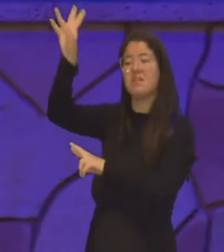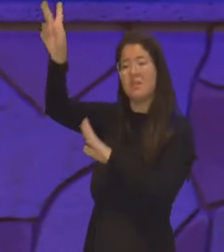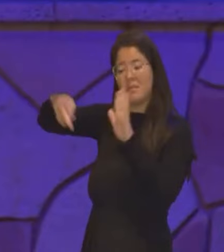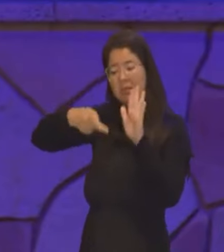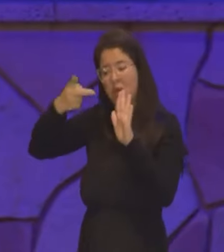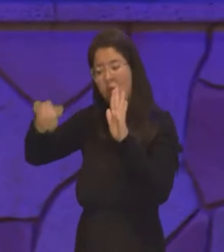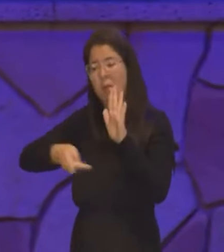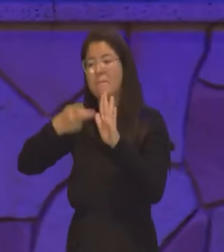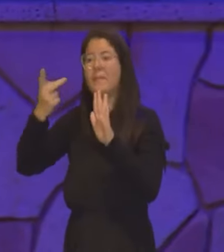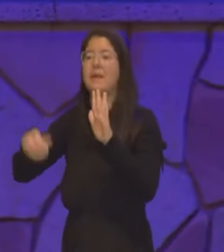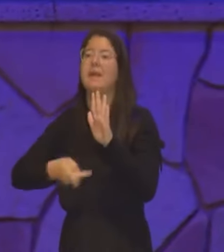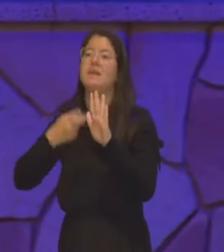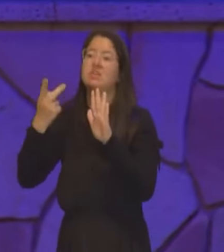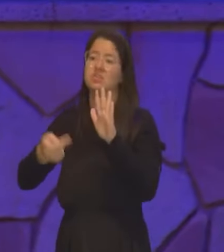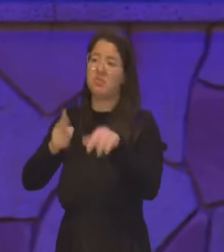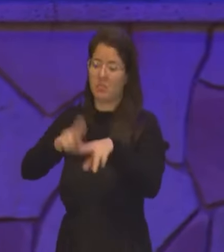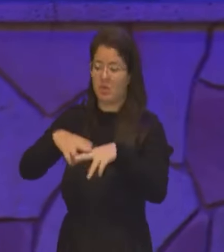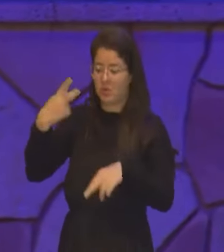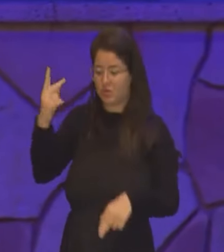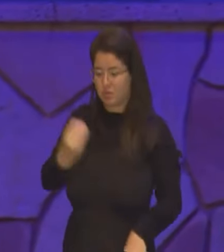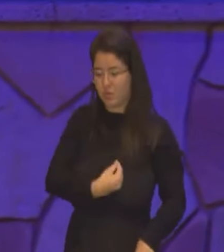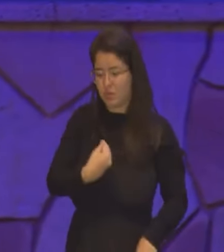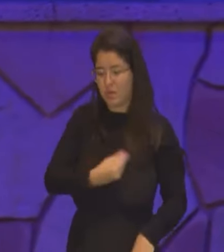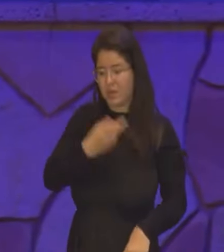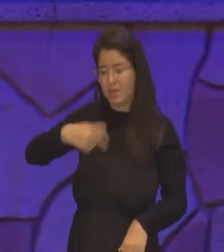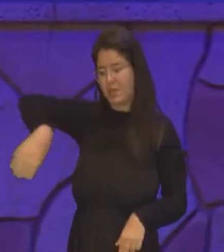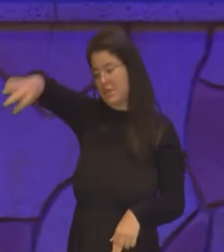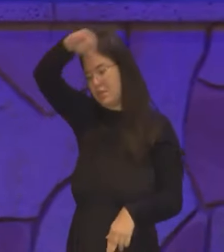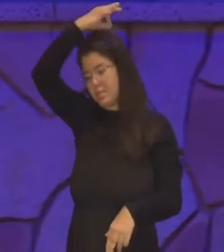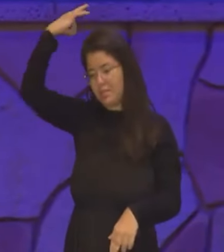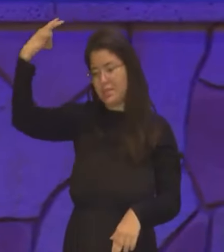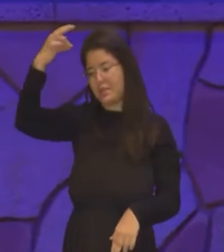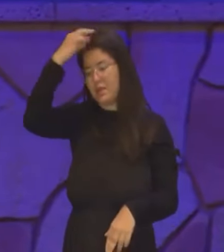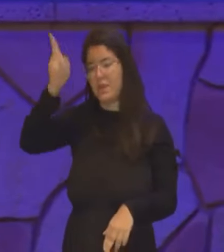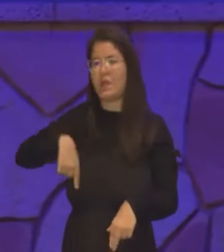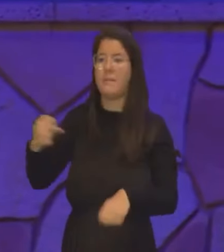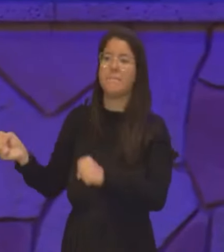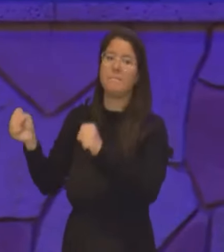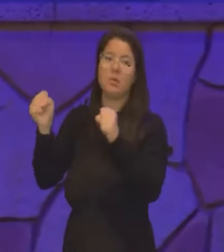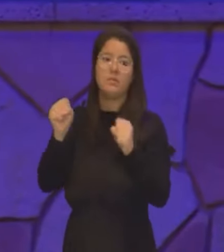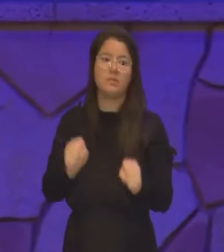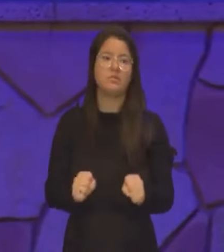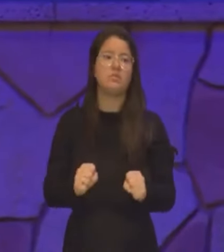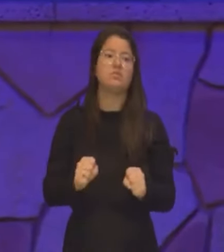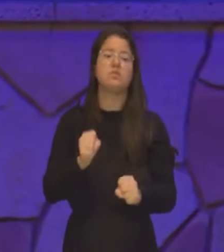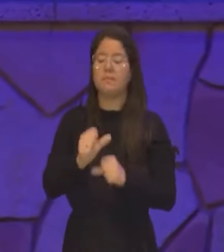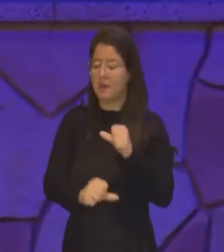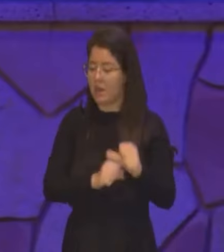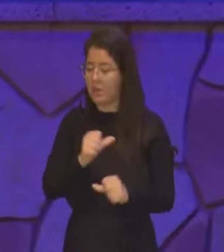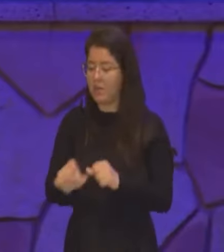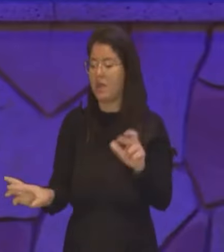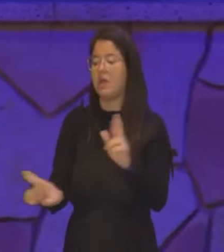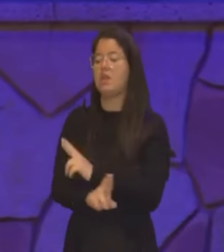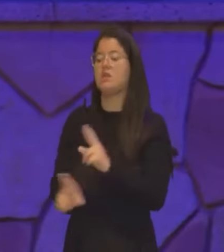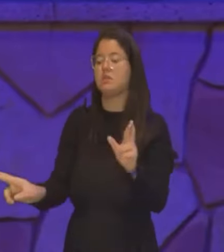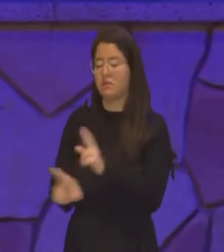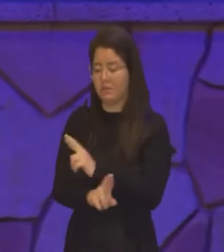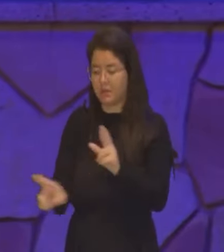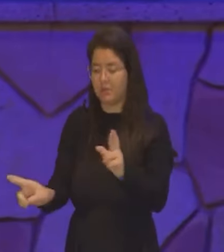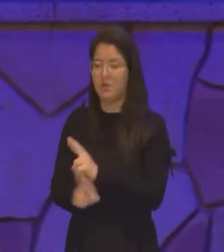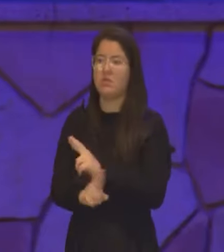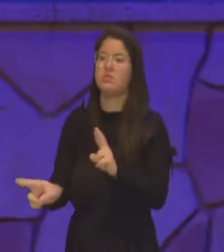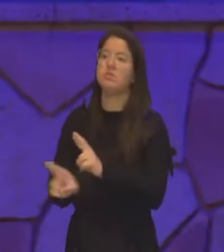que por meio da sua presença, do seu Espírito, Ele é poderoso para restaurar relacionamentos que